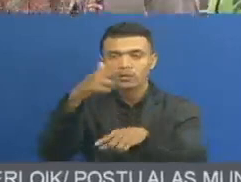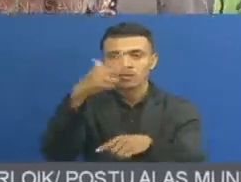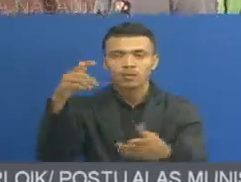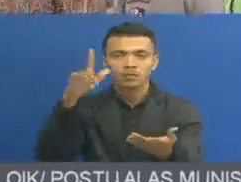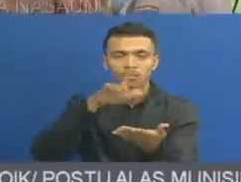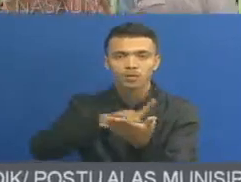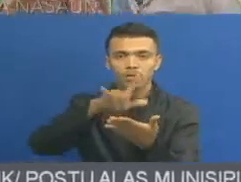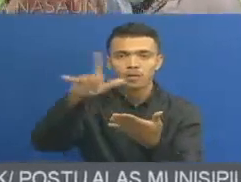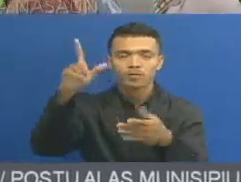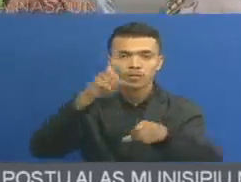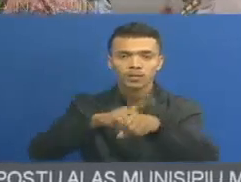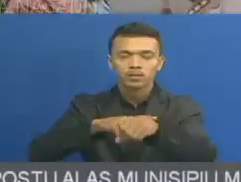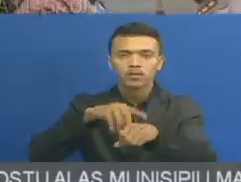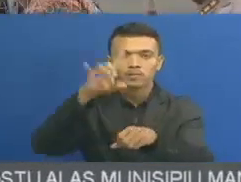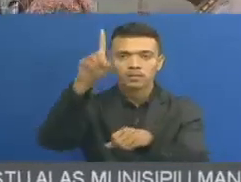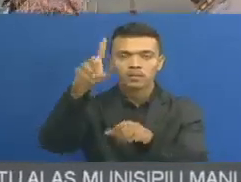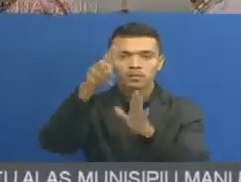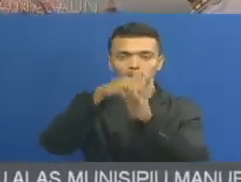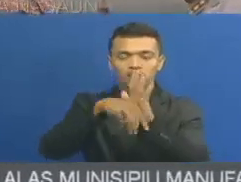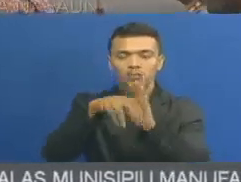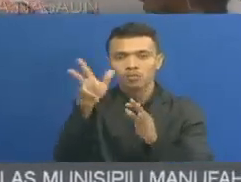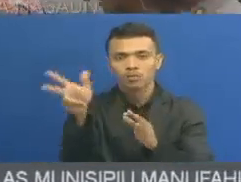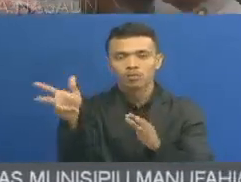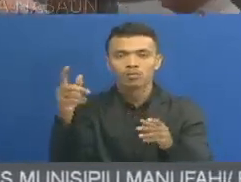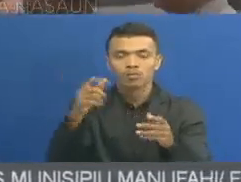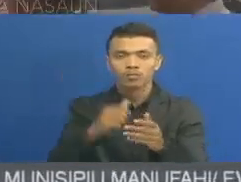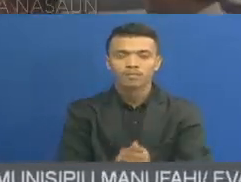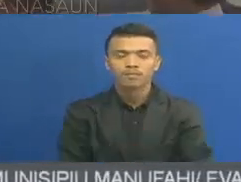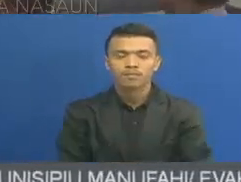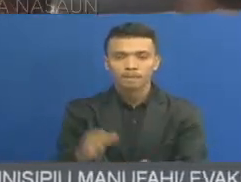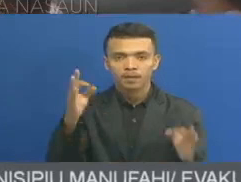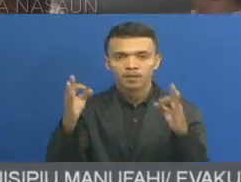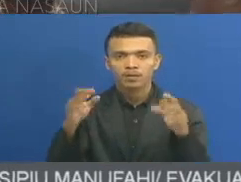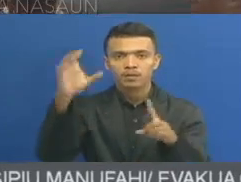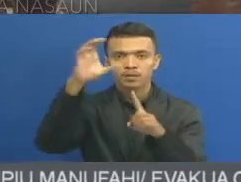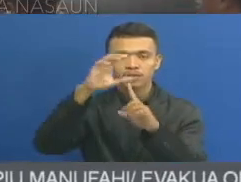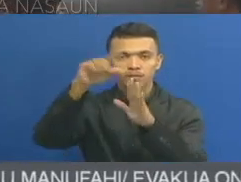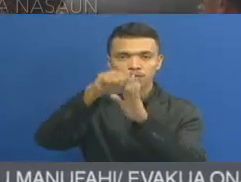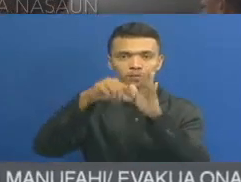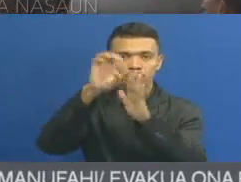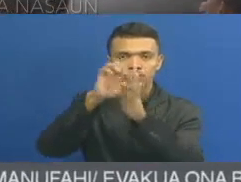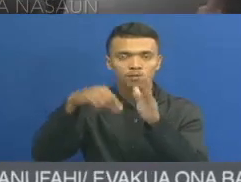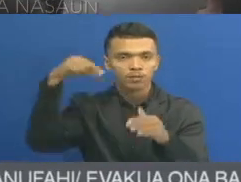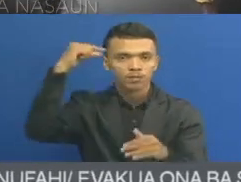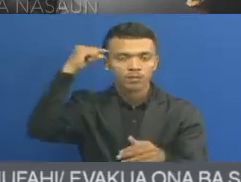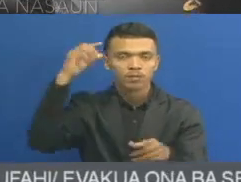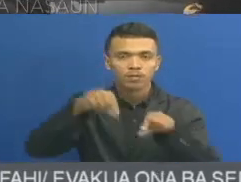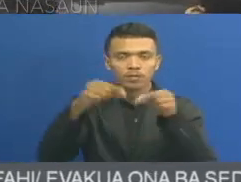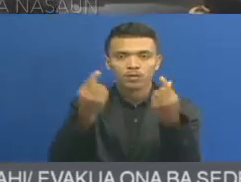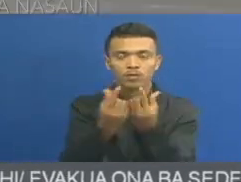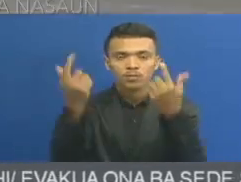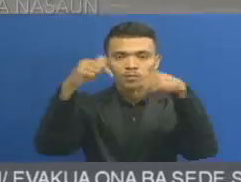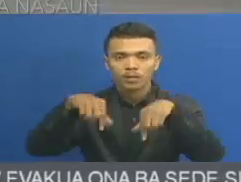aéreo dele e a tucuida li minuto tolonulu, horas Timor-Leste. Enquanto se fica governo com delegação, se fila ricas mais